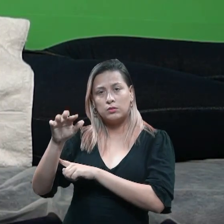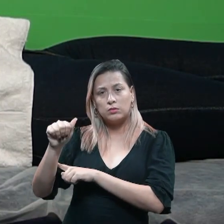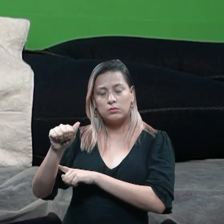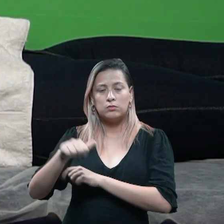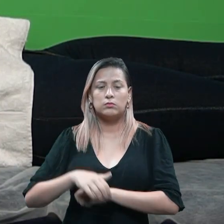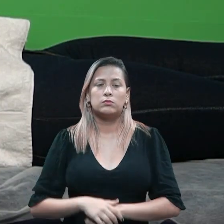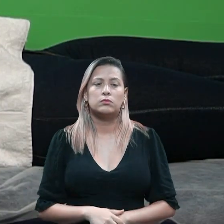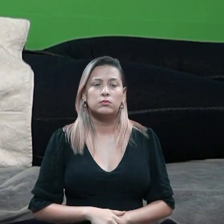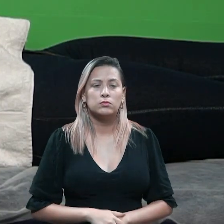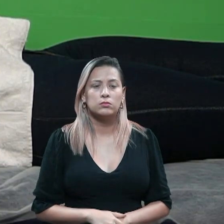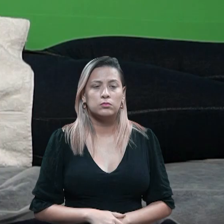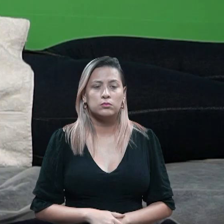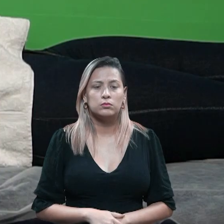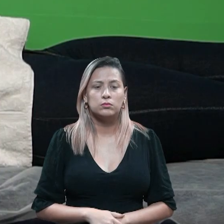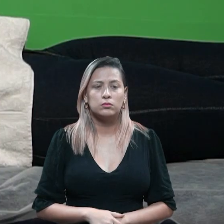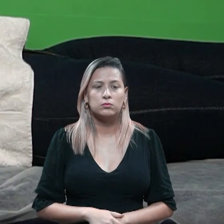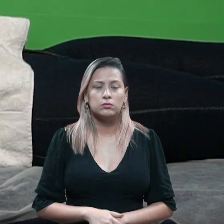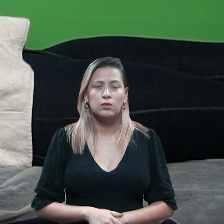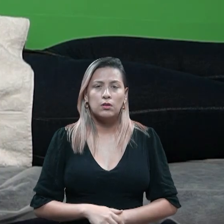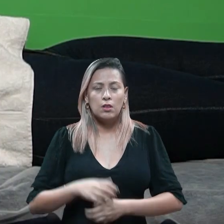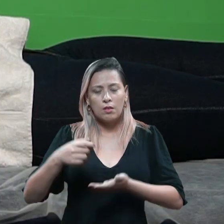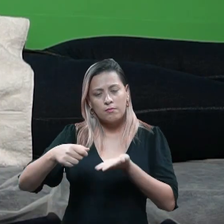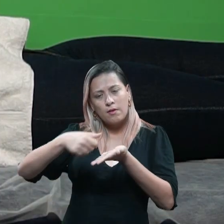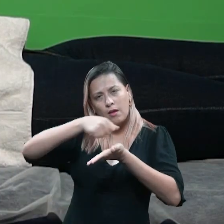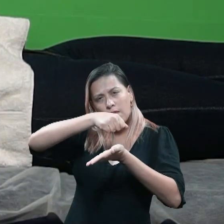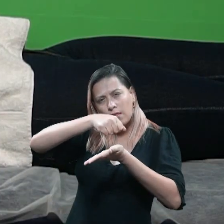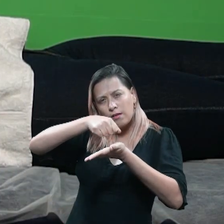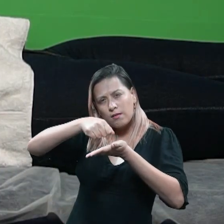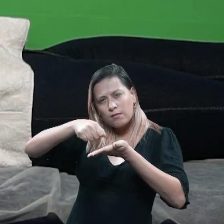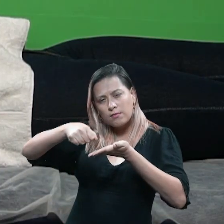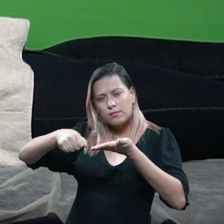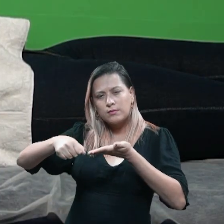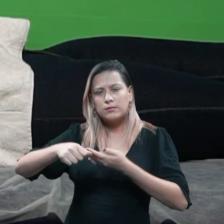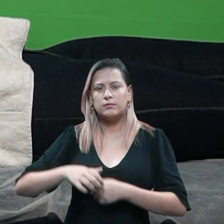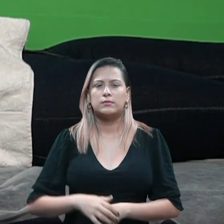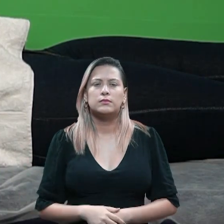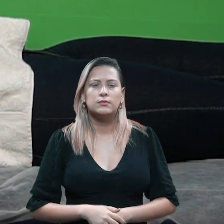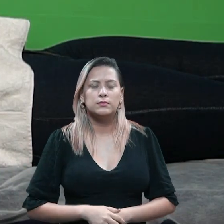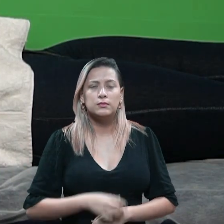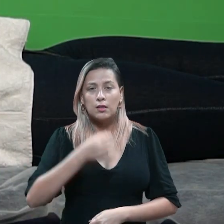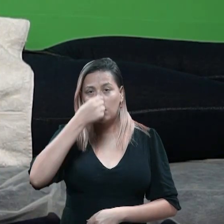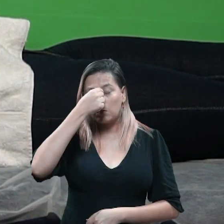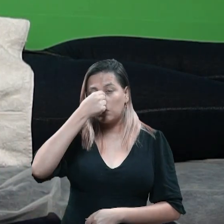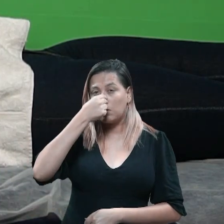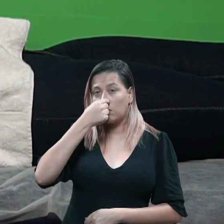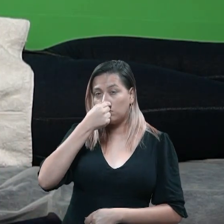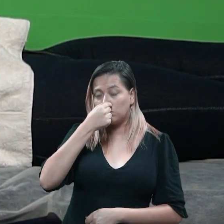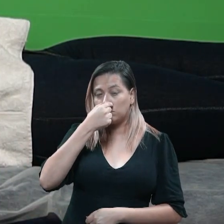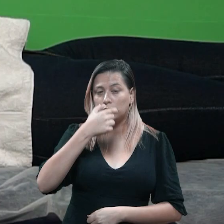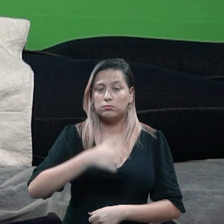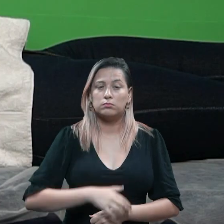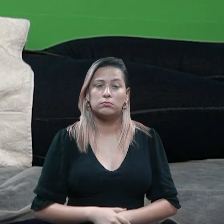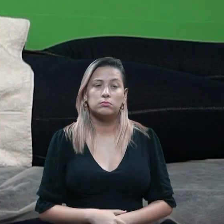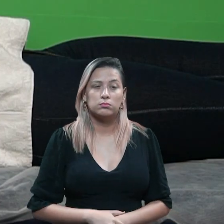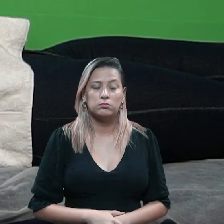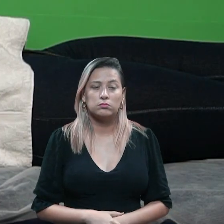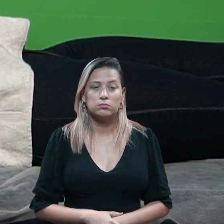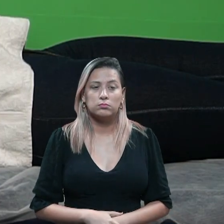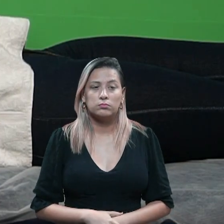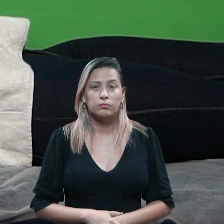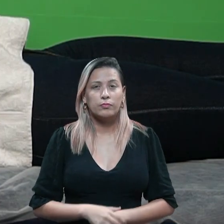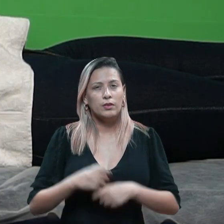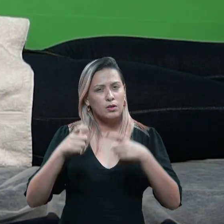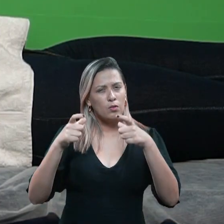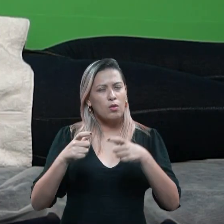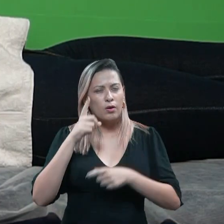cureta, ela vai fazer um arraste, principalmente aqui na aba do nariz, certo? Quando é um local